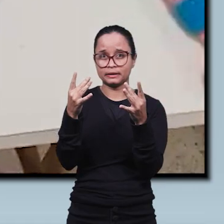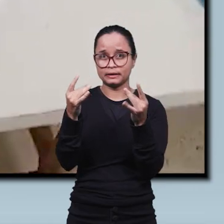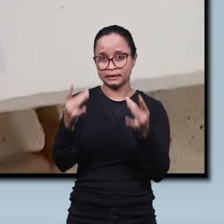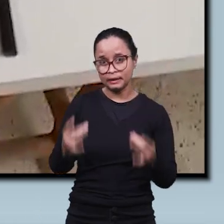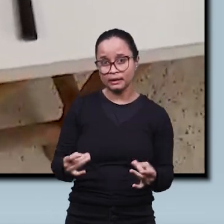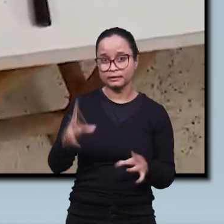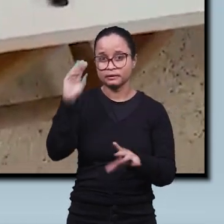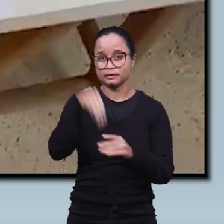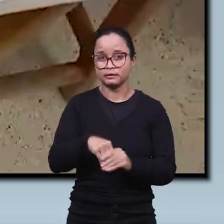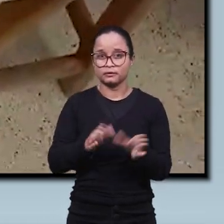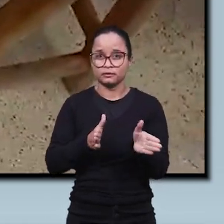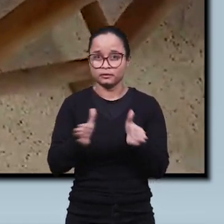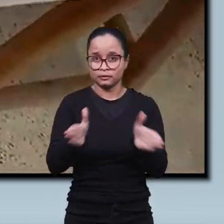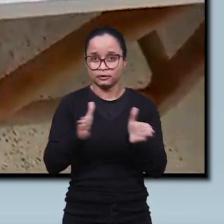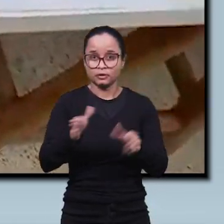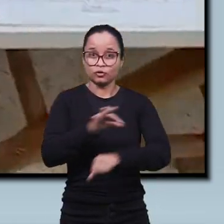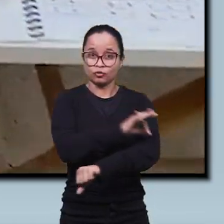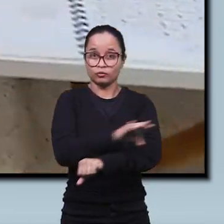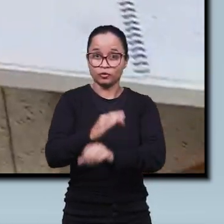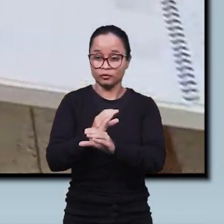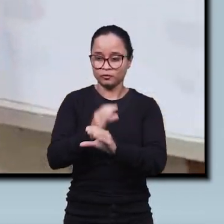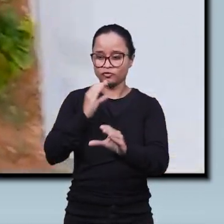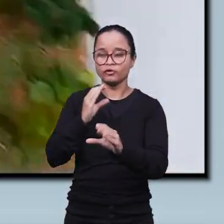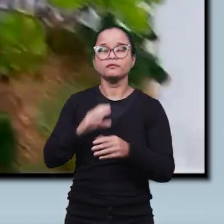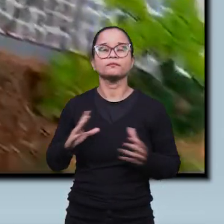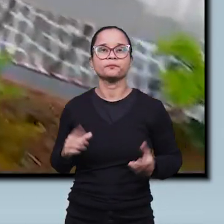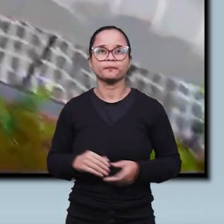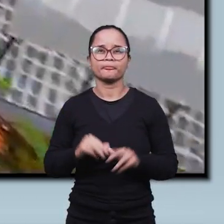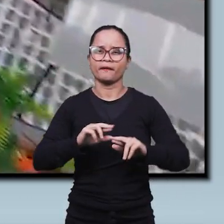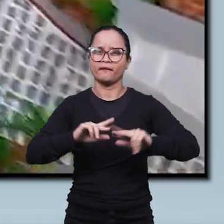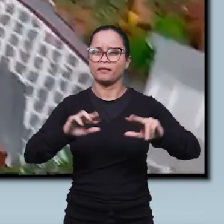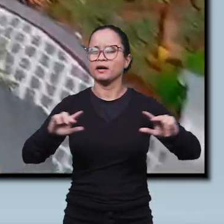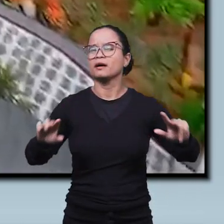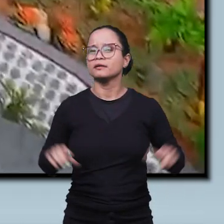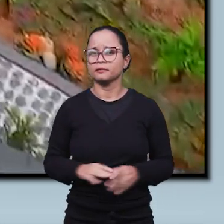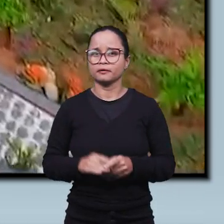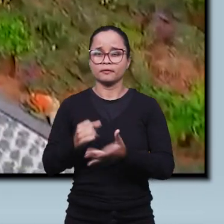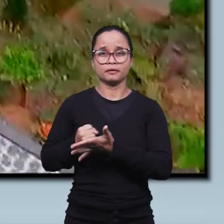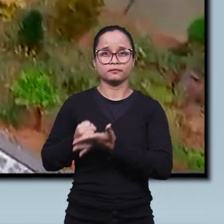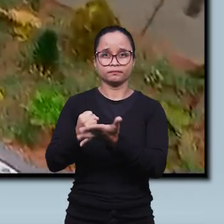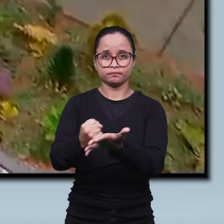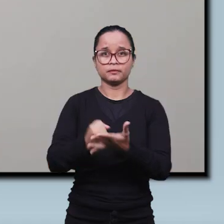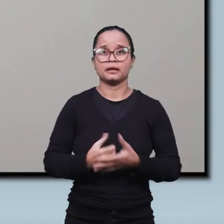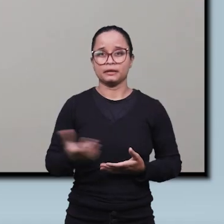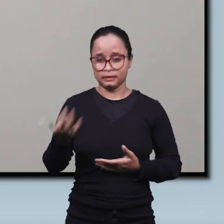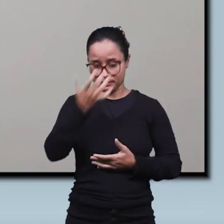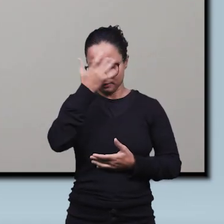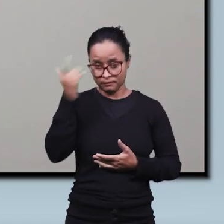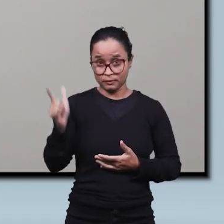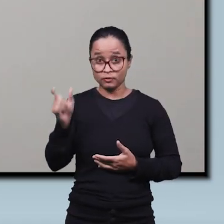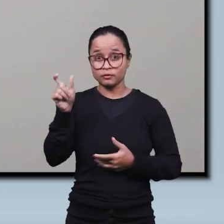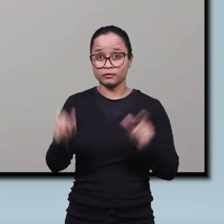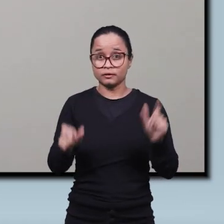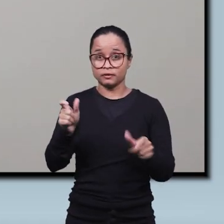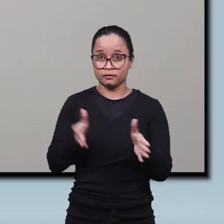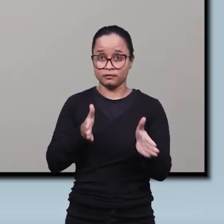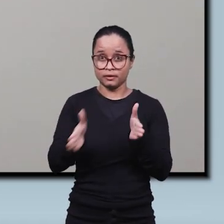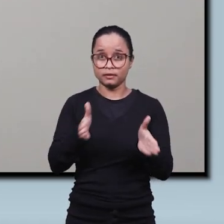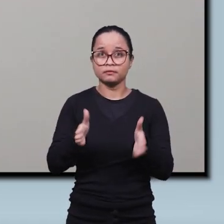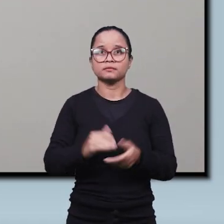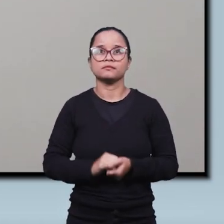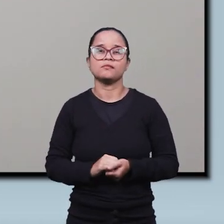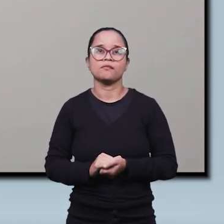uma acessibilidade de projetos arquitetônicos que vão favorecer aqueles que são de acessibilidade,